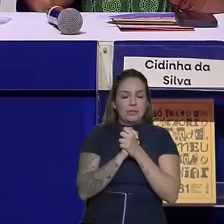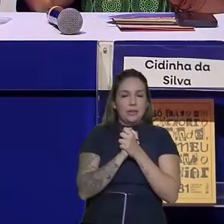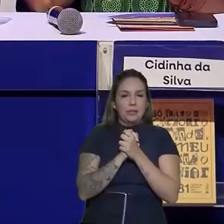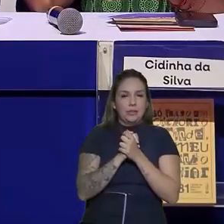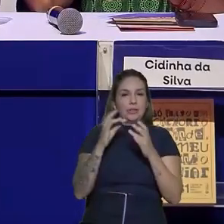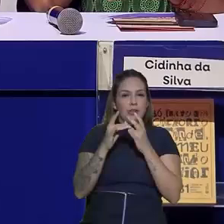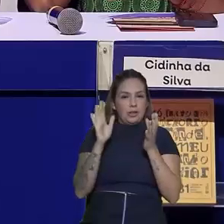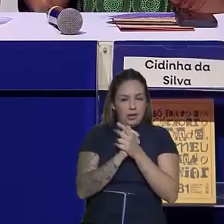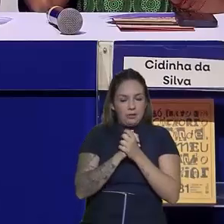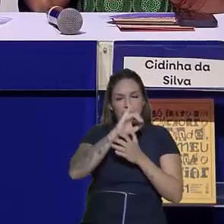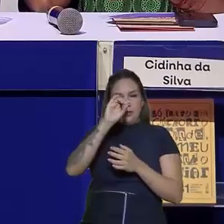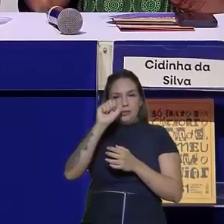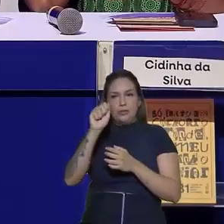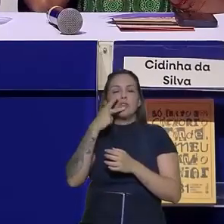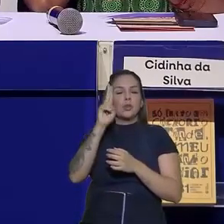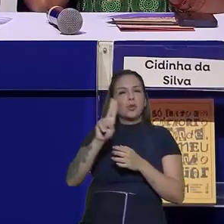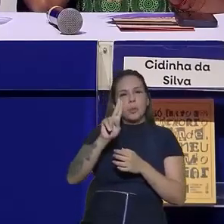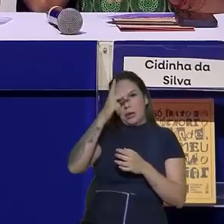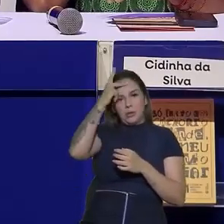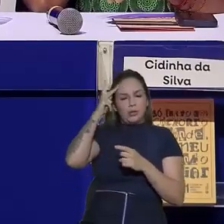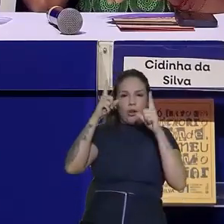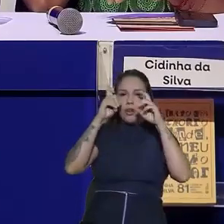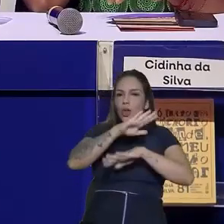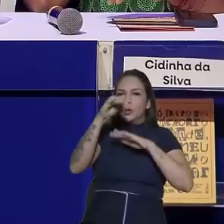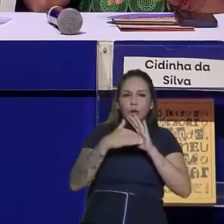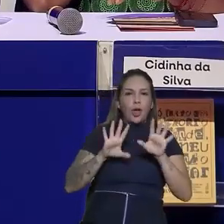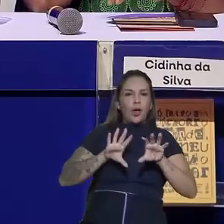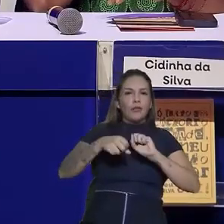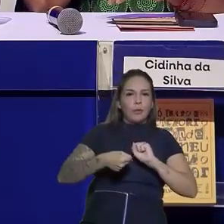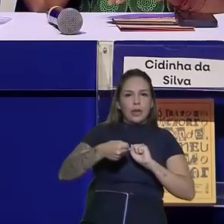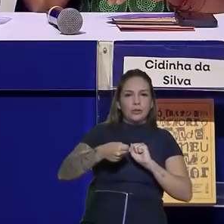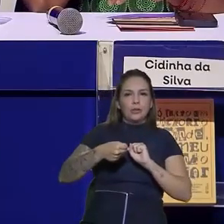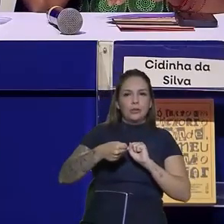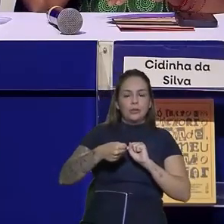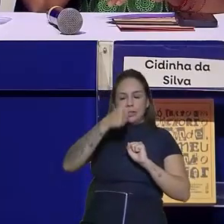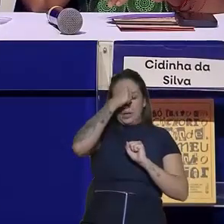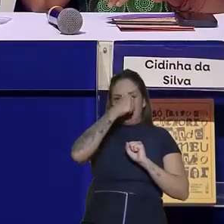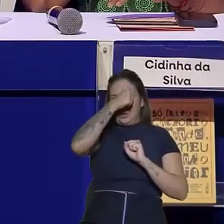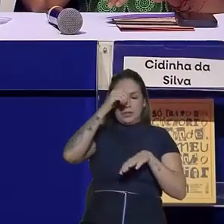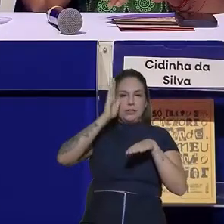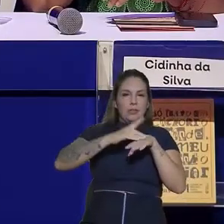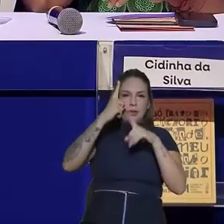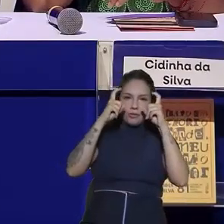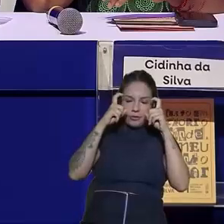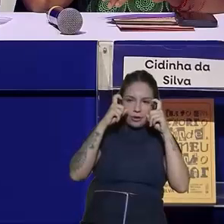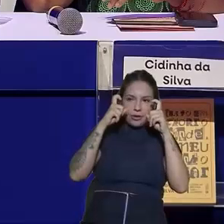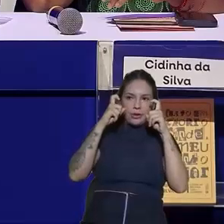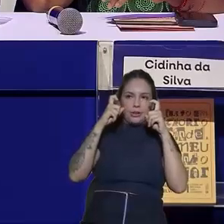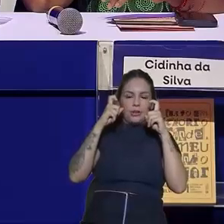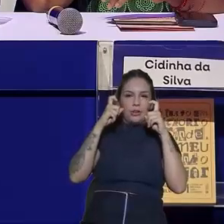Jonas. Casamento de Joalisson e Luciana. Foto de todas as formaturas e batizados. E mais uma foto, que